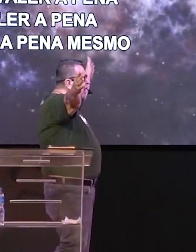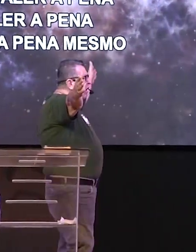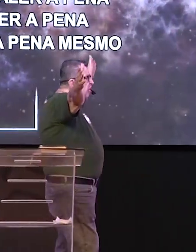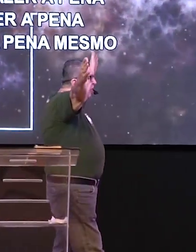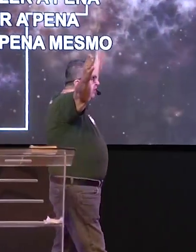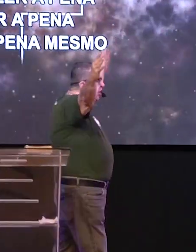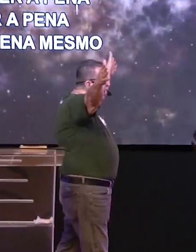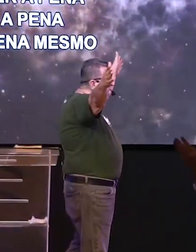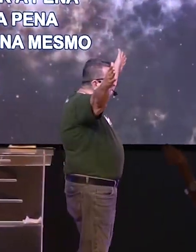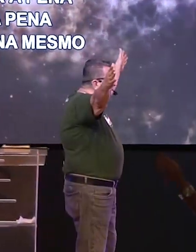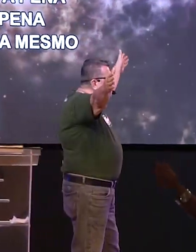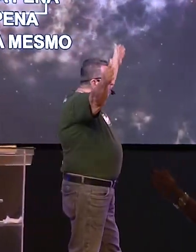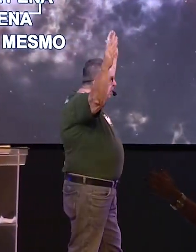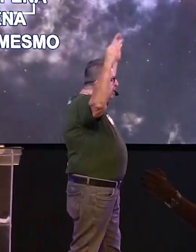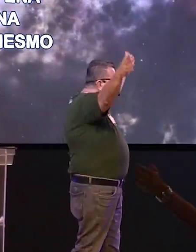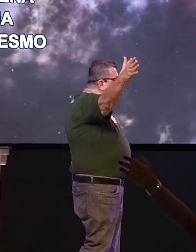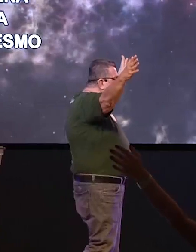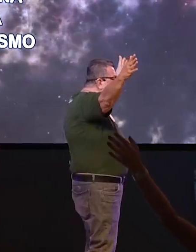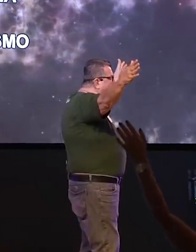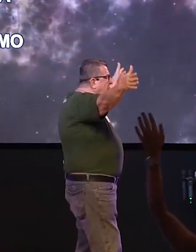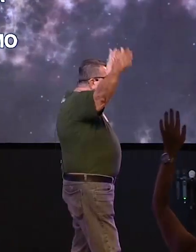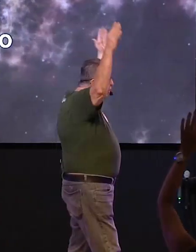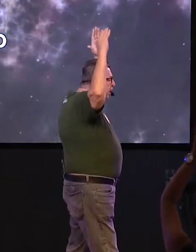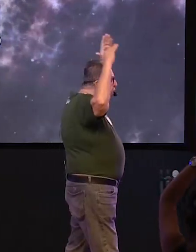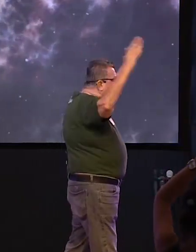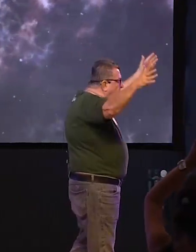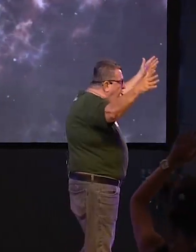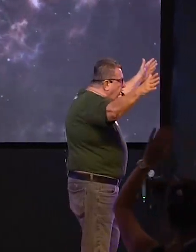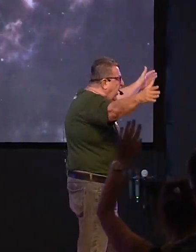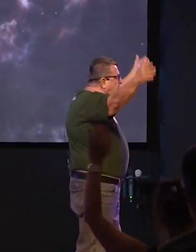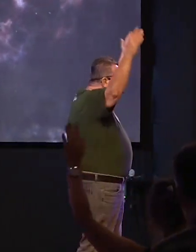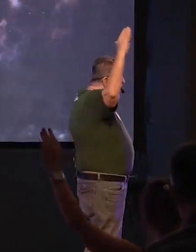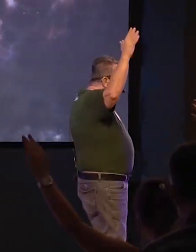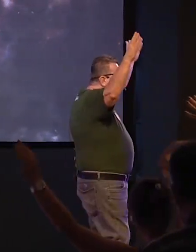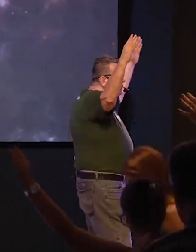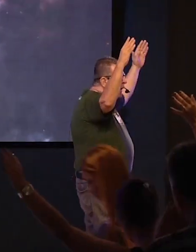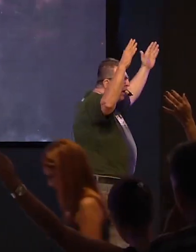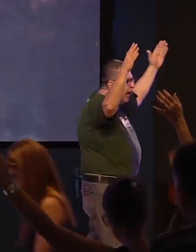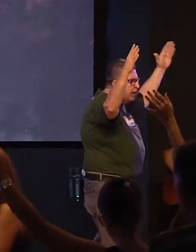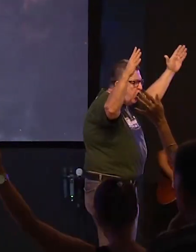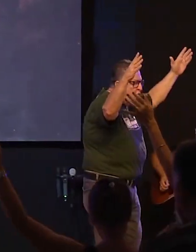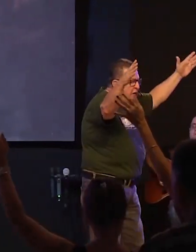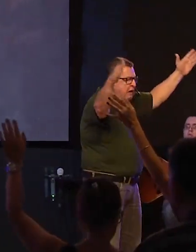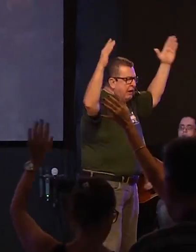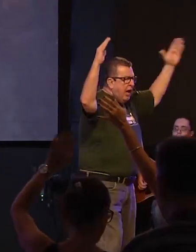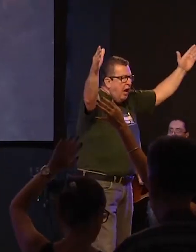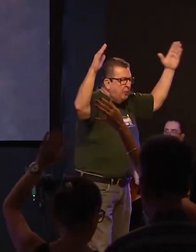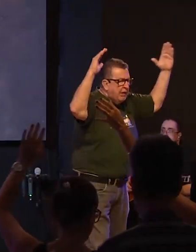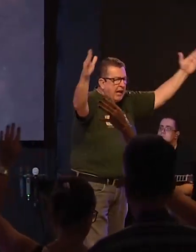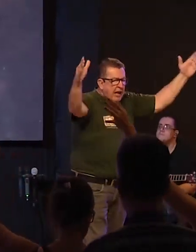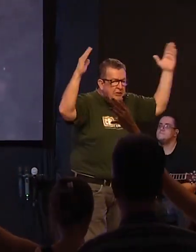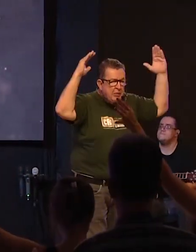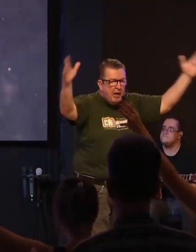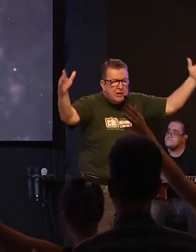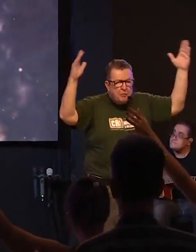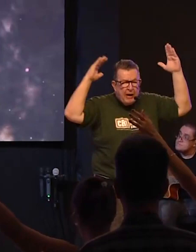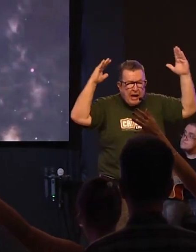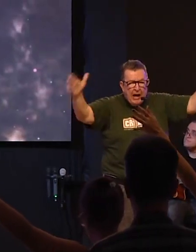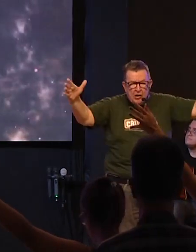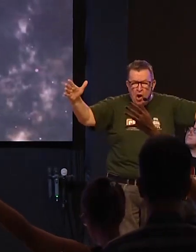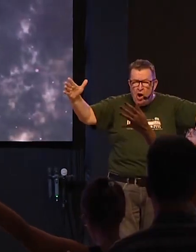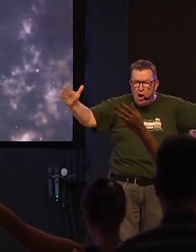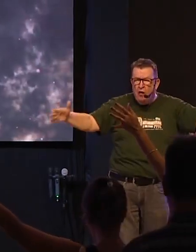vida. Me tira, por teu amor, não me deixe mais parado, não me deixe